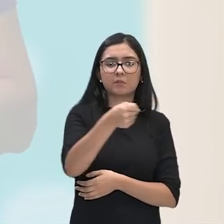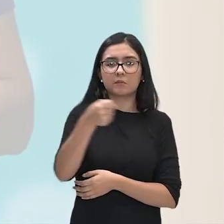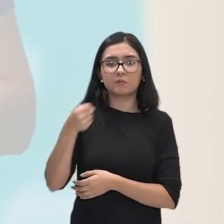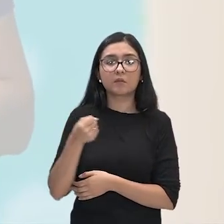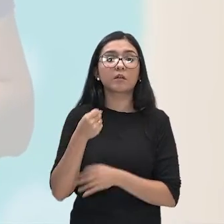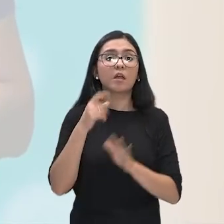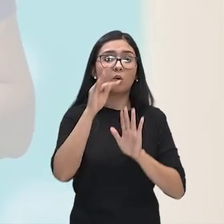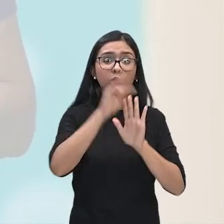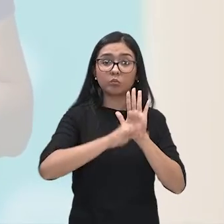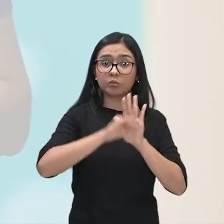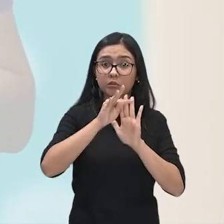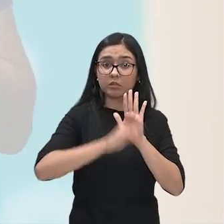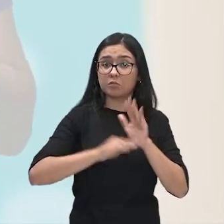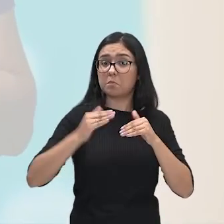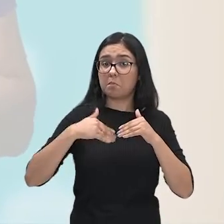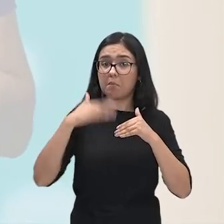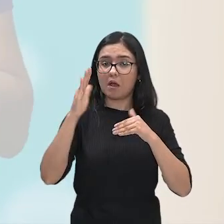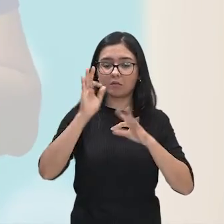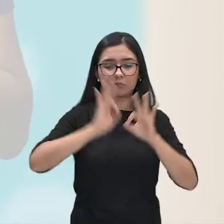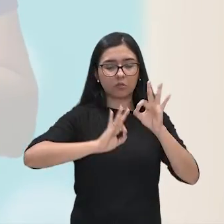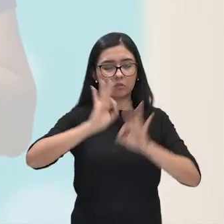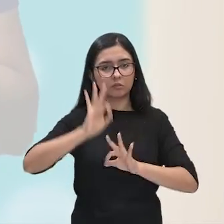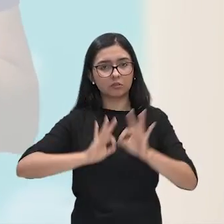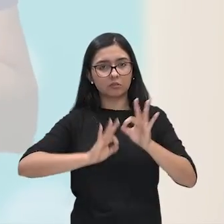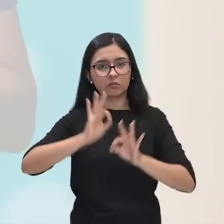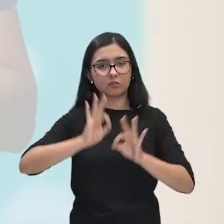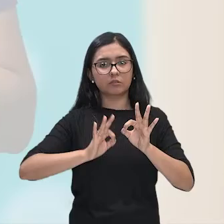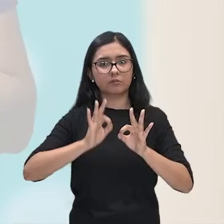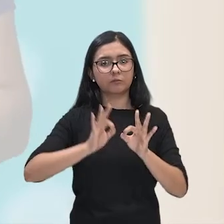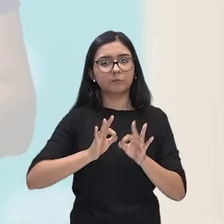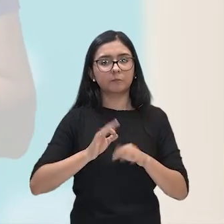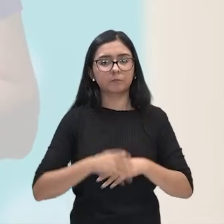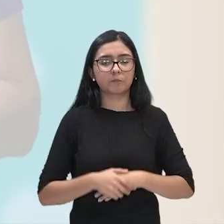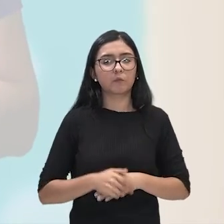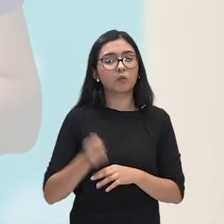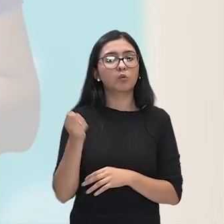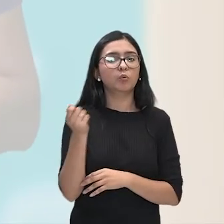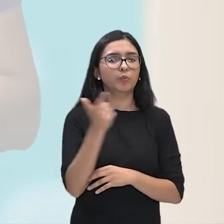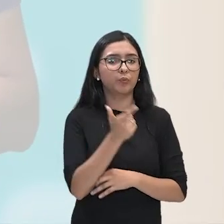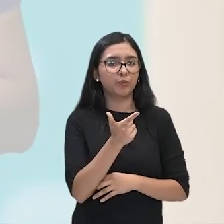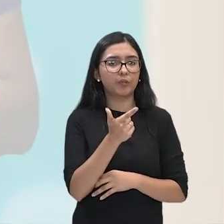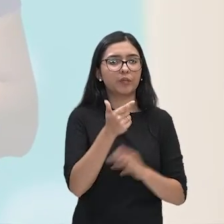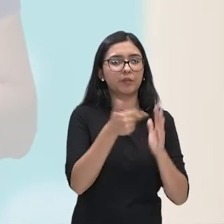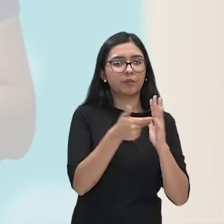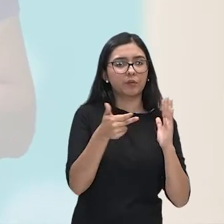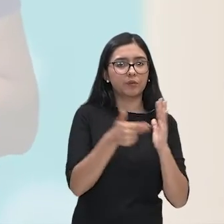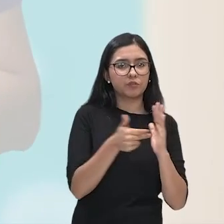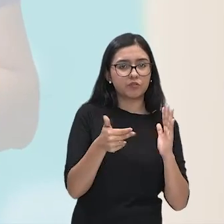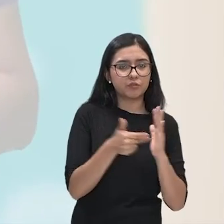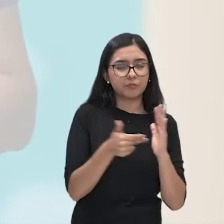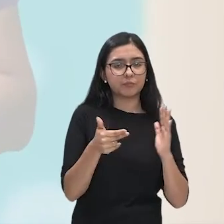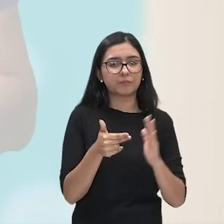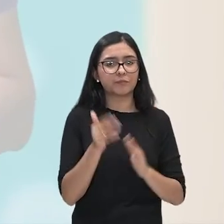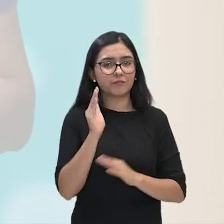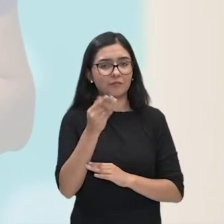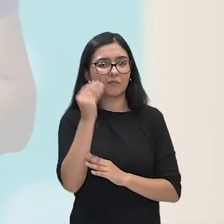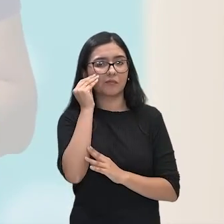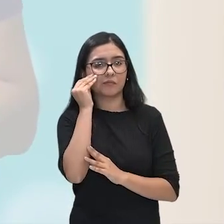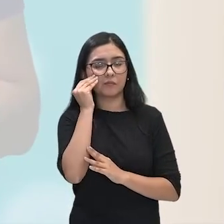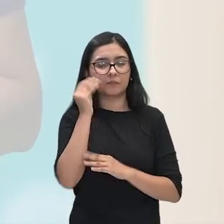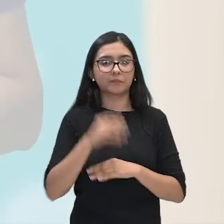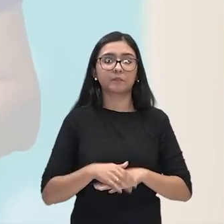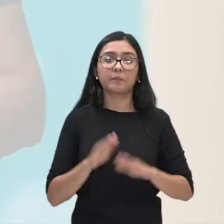mais elaborado do que a notícia, né, que a gente, né, já viu. Então,